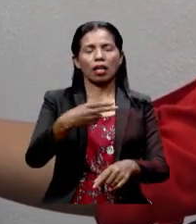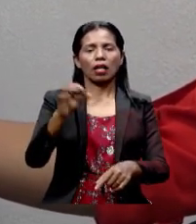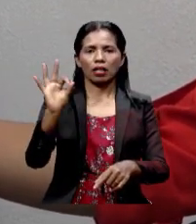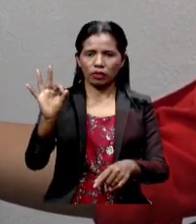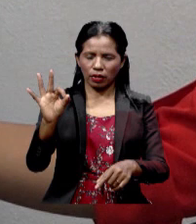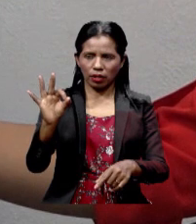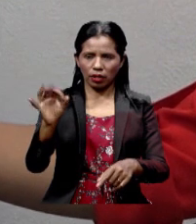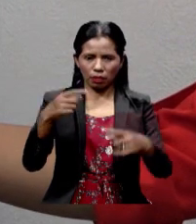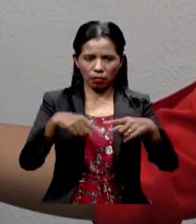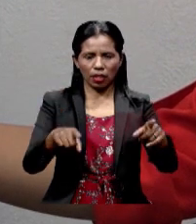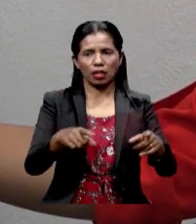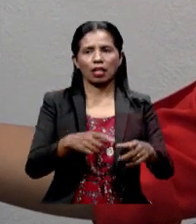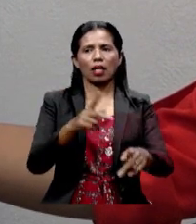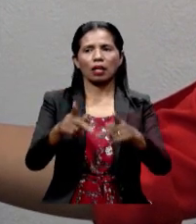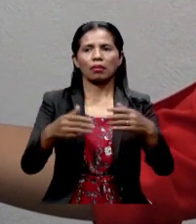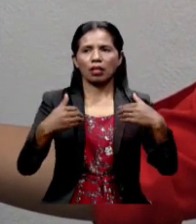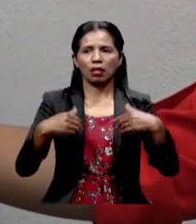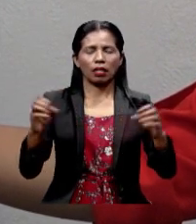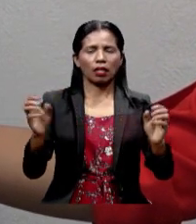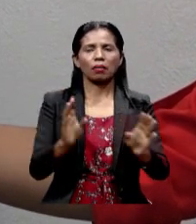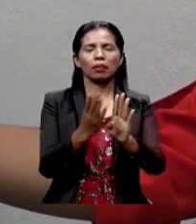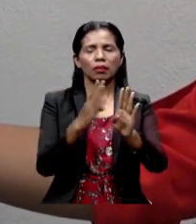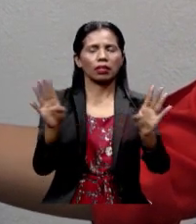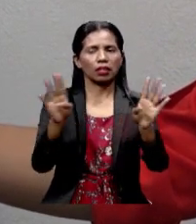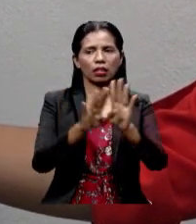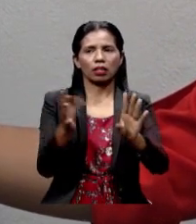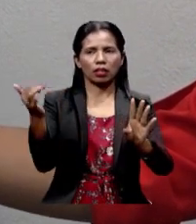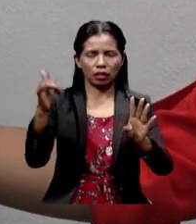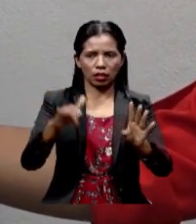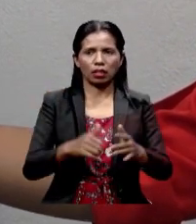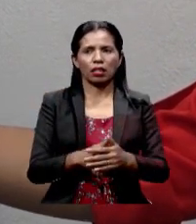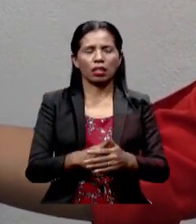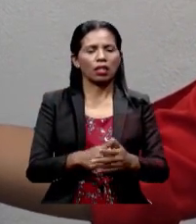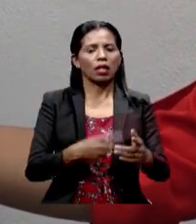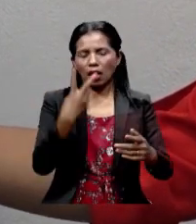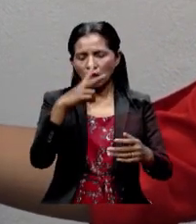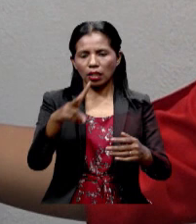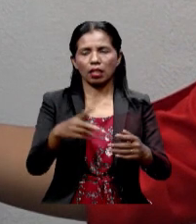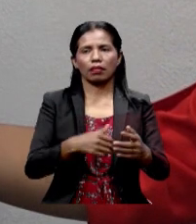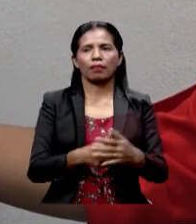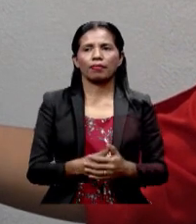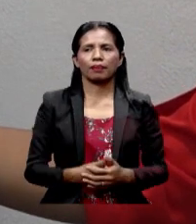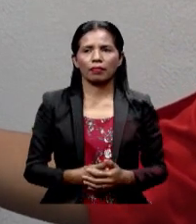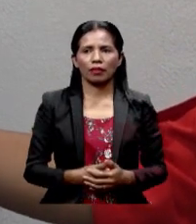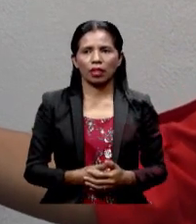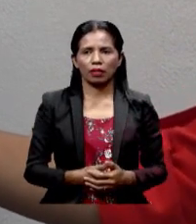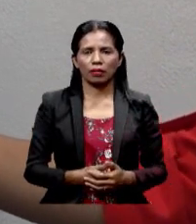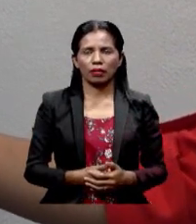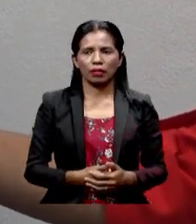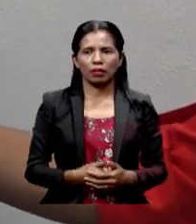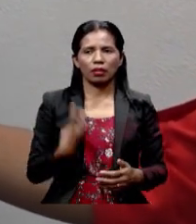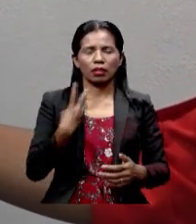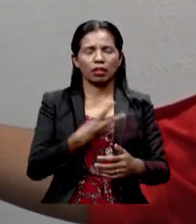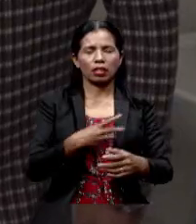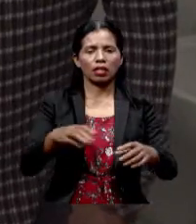radiologia ba hena ba mo kema ye la fo la lo ormatan taka hela sir ting halai ba halai bene ne afecta itu anu mas ne itne kudisa mo